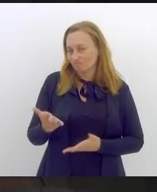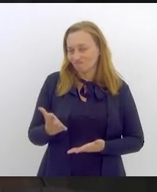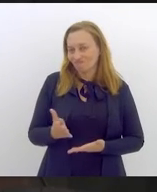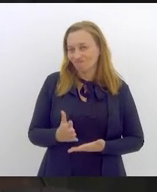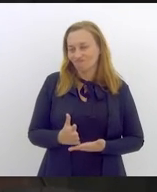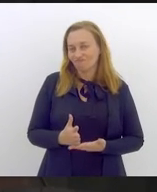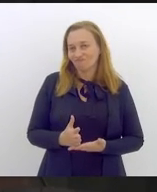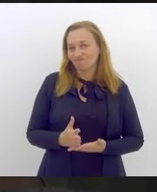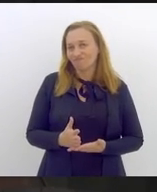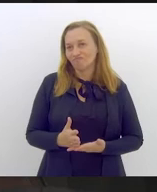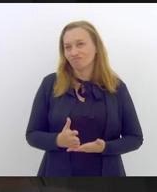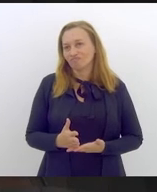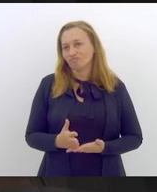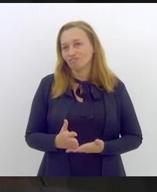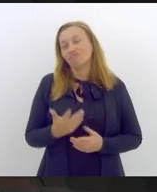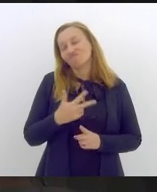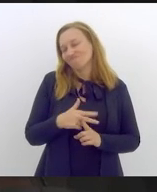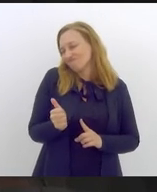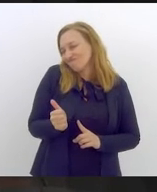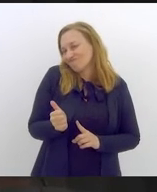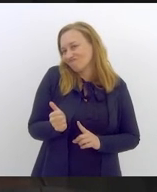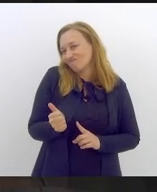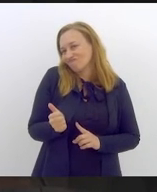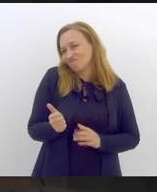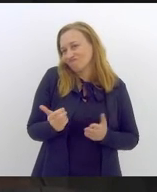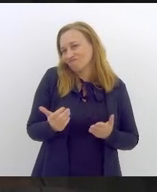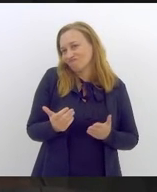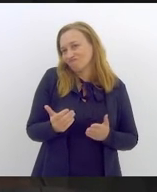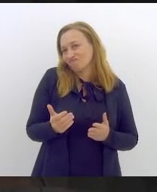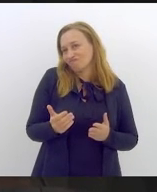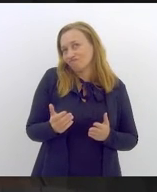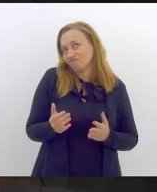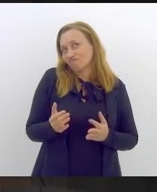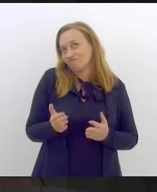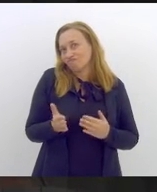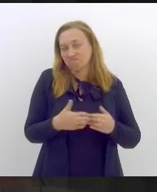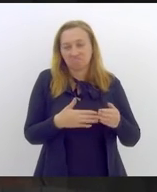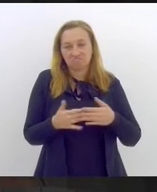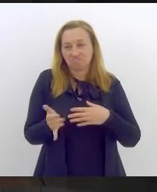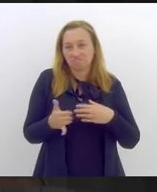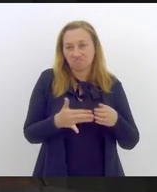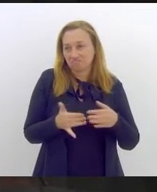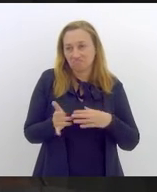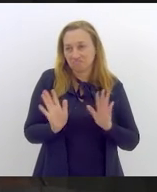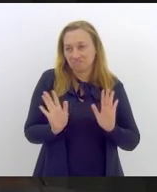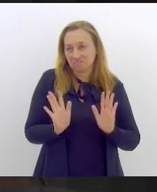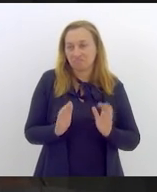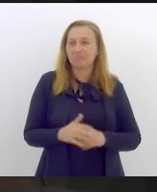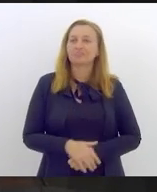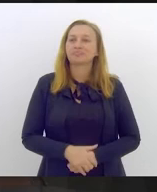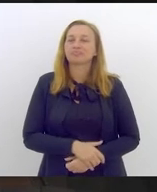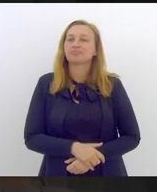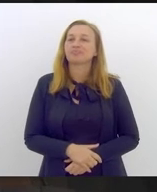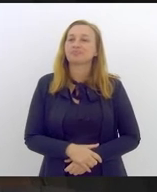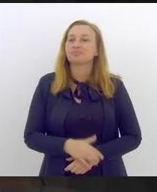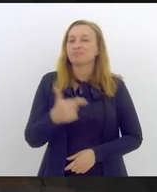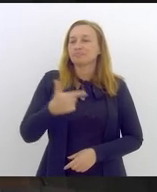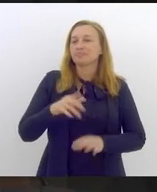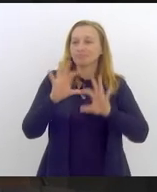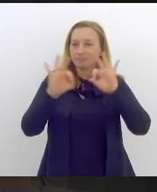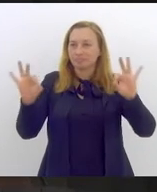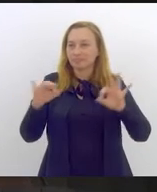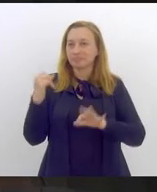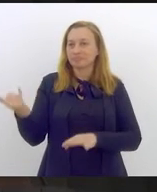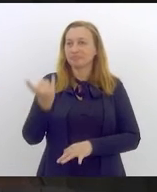enfim ter uma vitória uma vitória Enfim tópica uma segunda frase